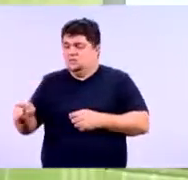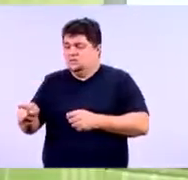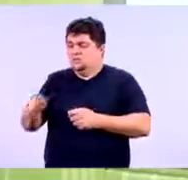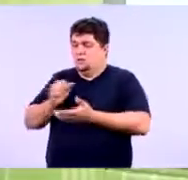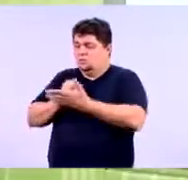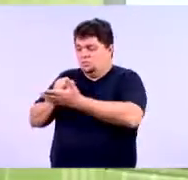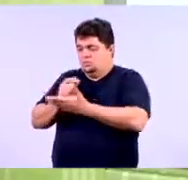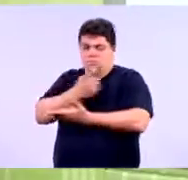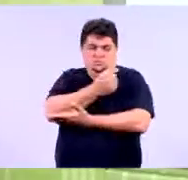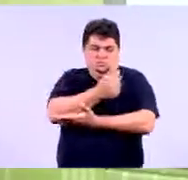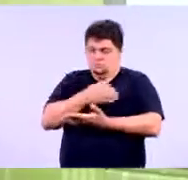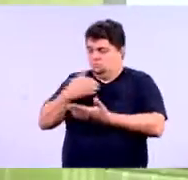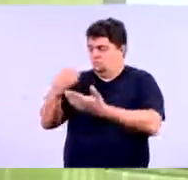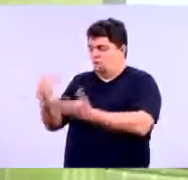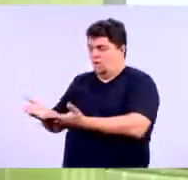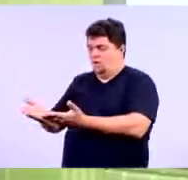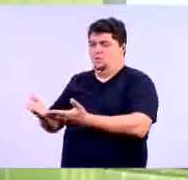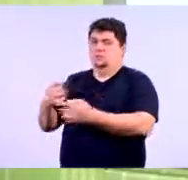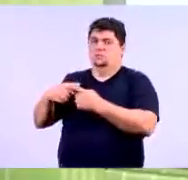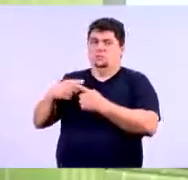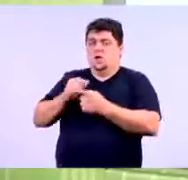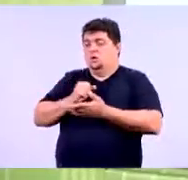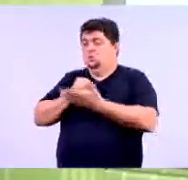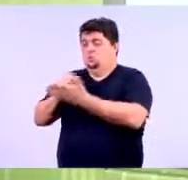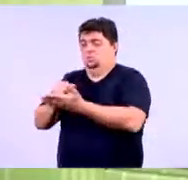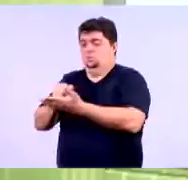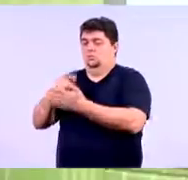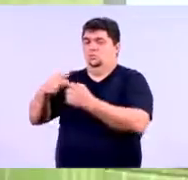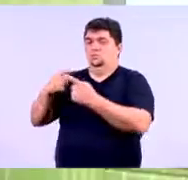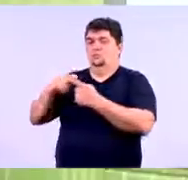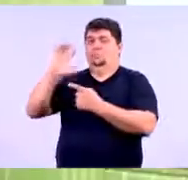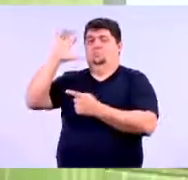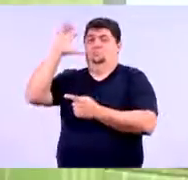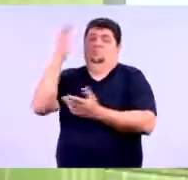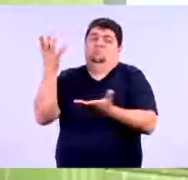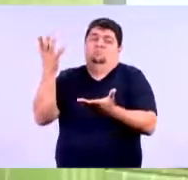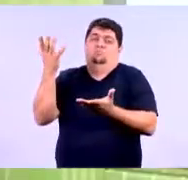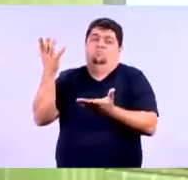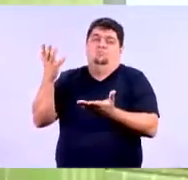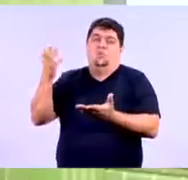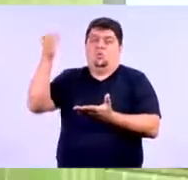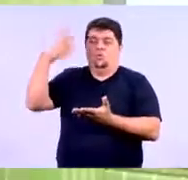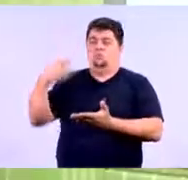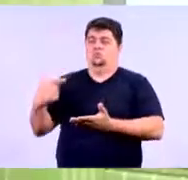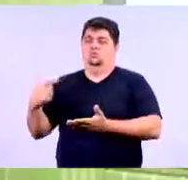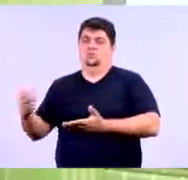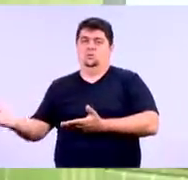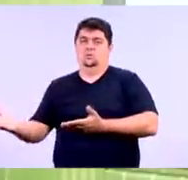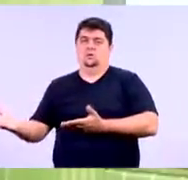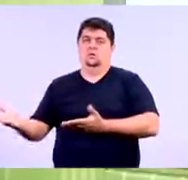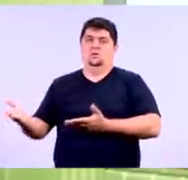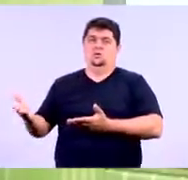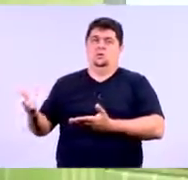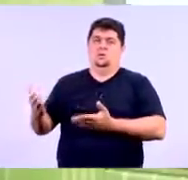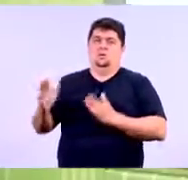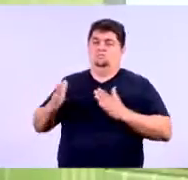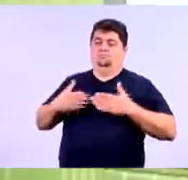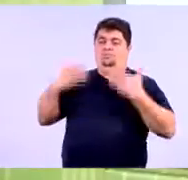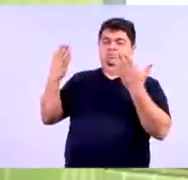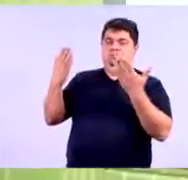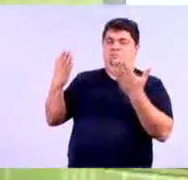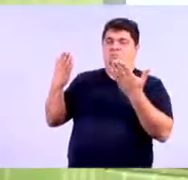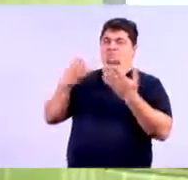num momento em que, visando que a União estivesse desprevenida financeiramente.